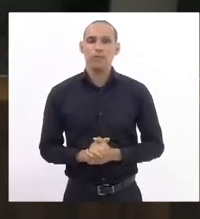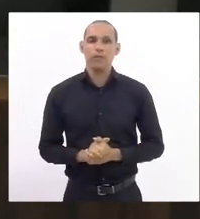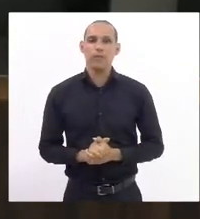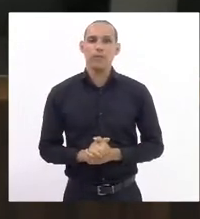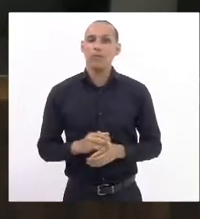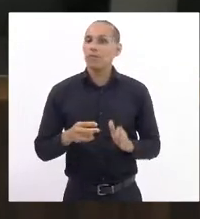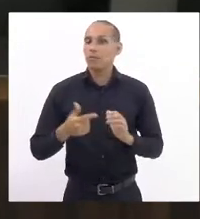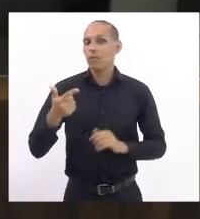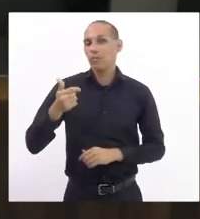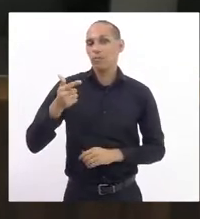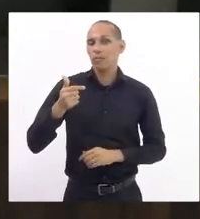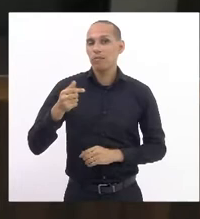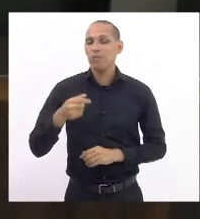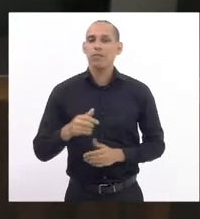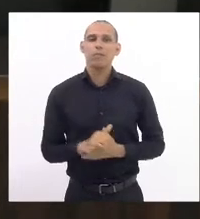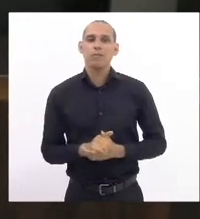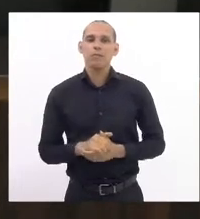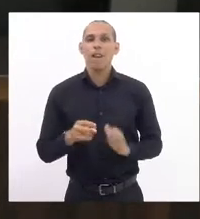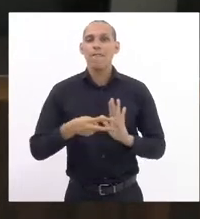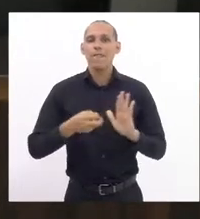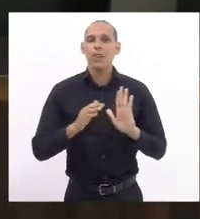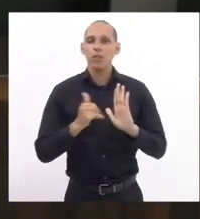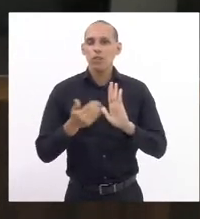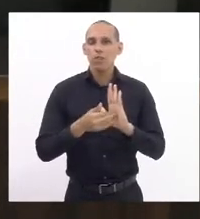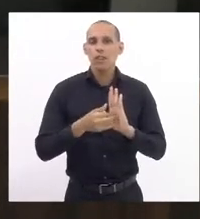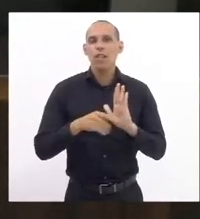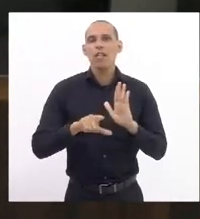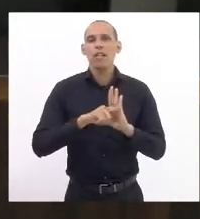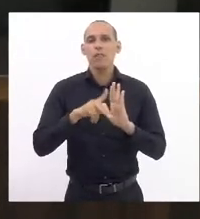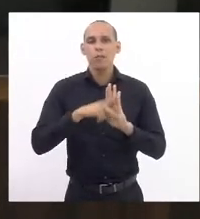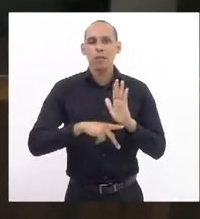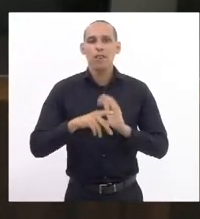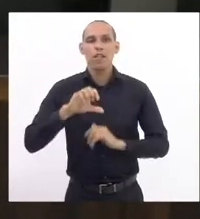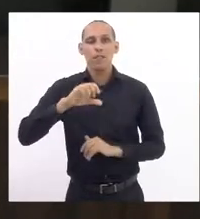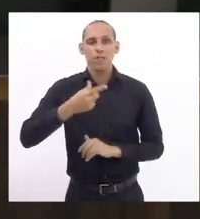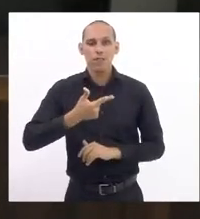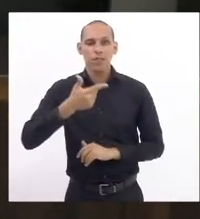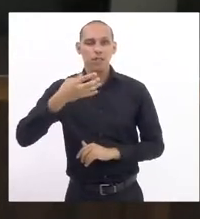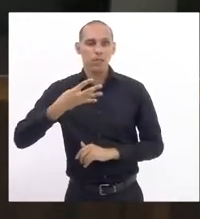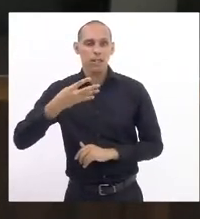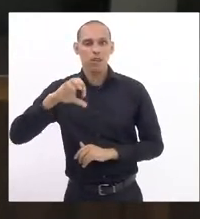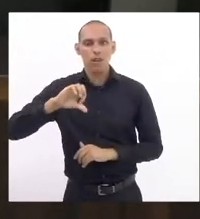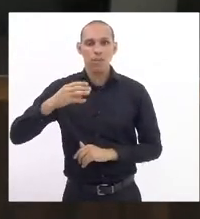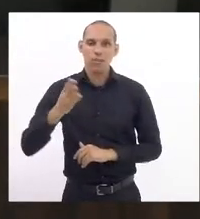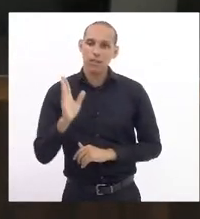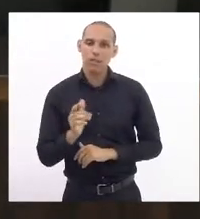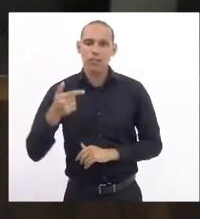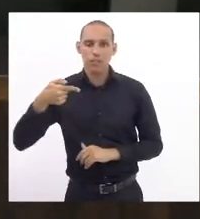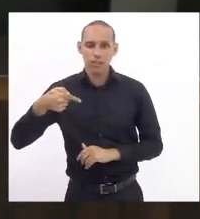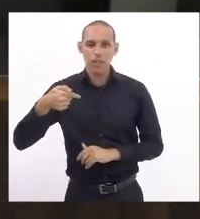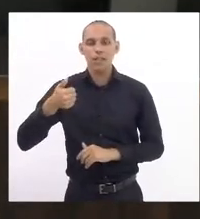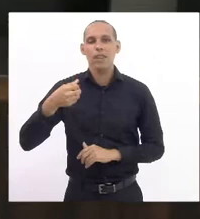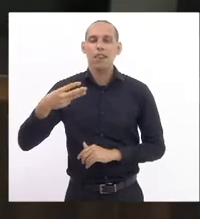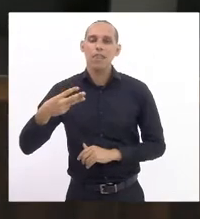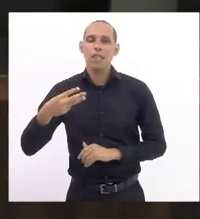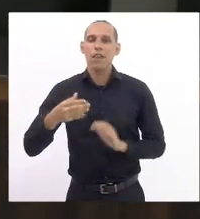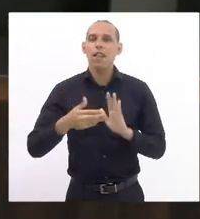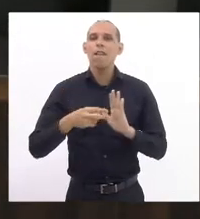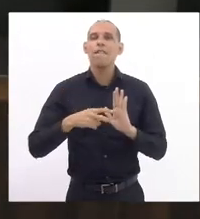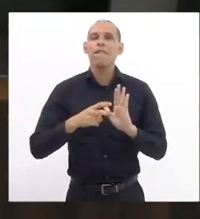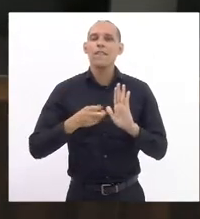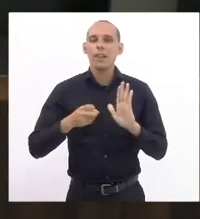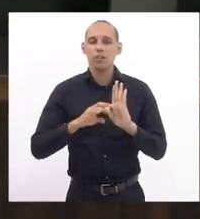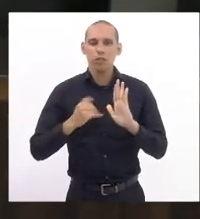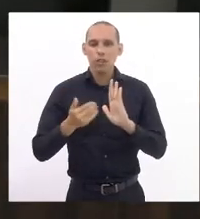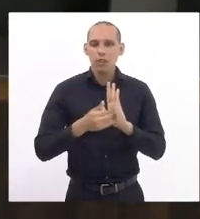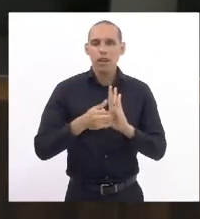O 12º da pauta, veto total aposto ao projeto de lei 2494-A, de 17. E o 13º, veto total aposto, projeto